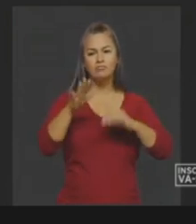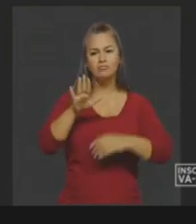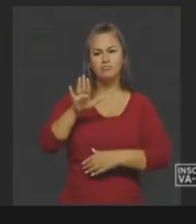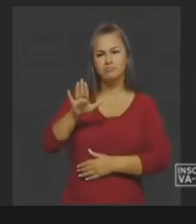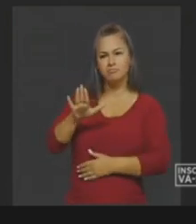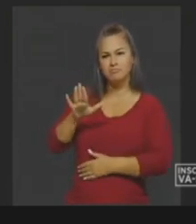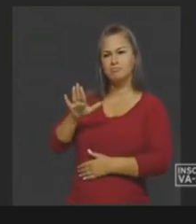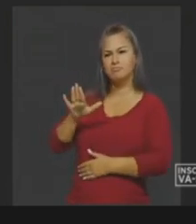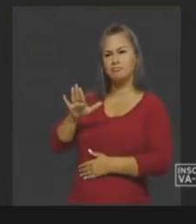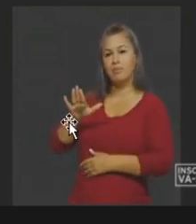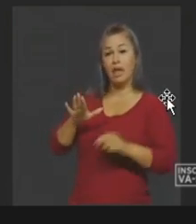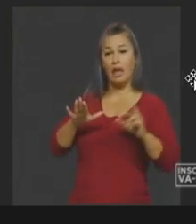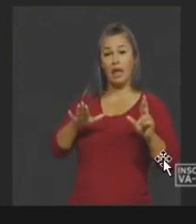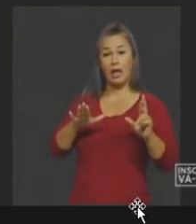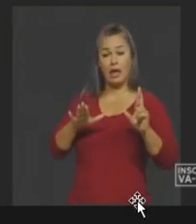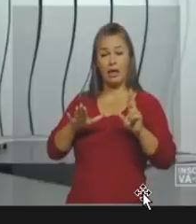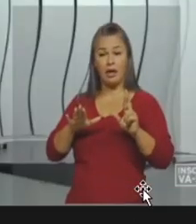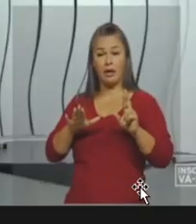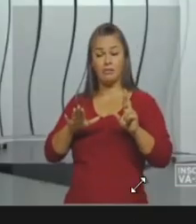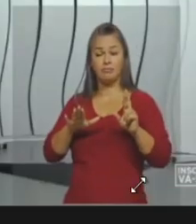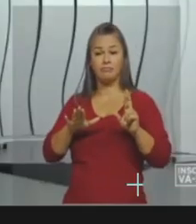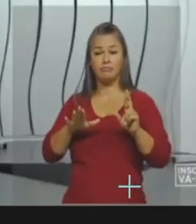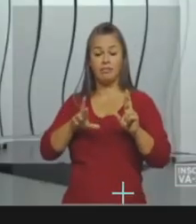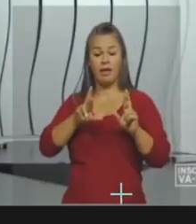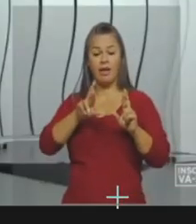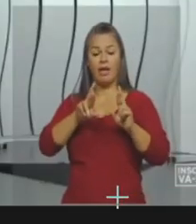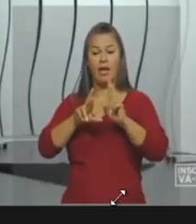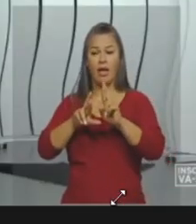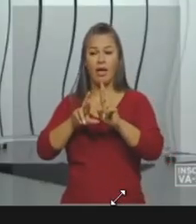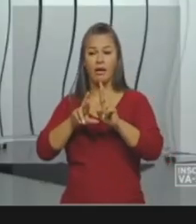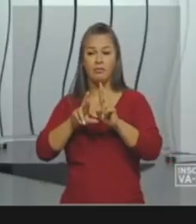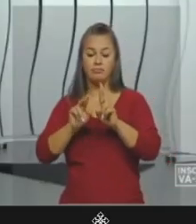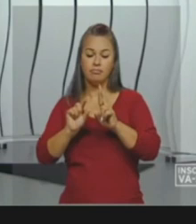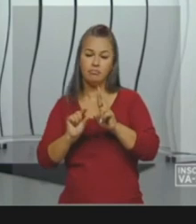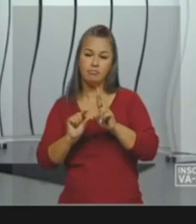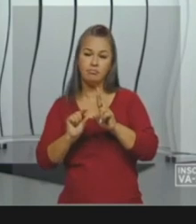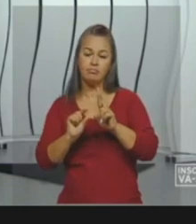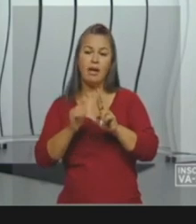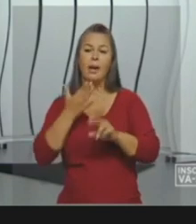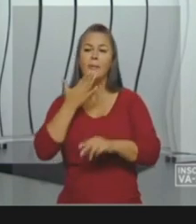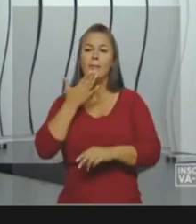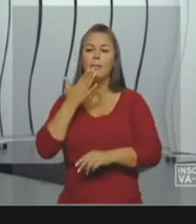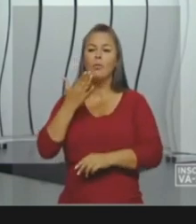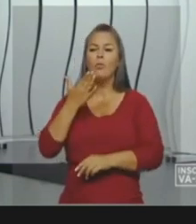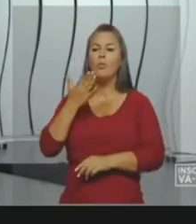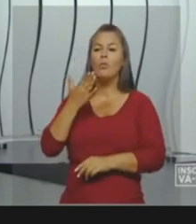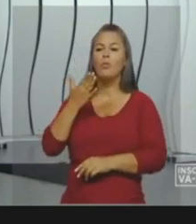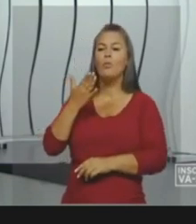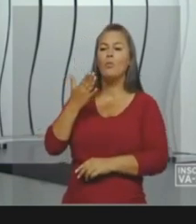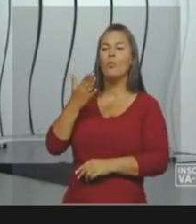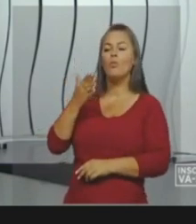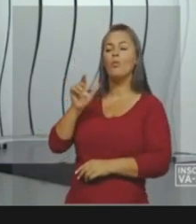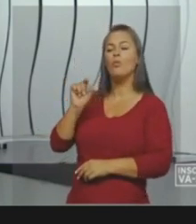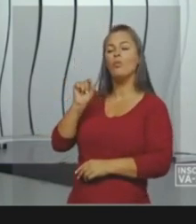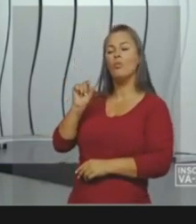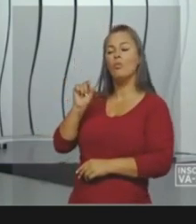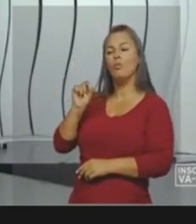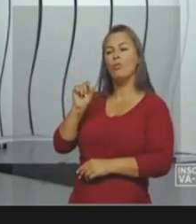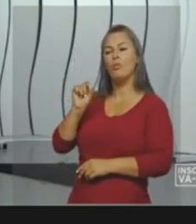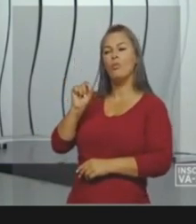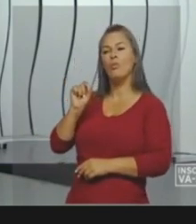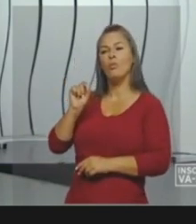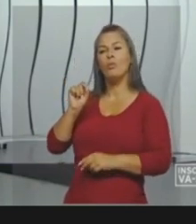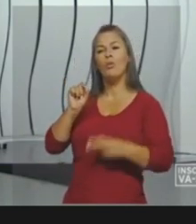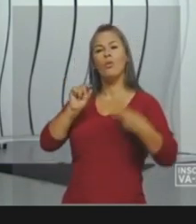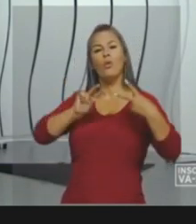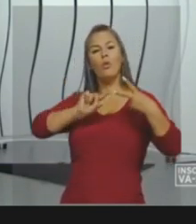para o sistema RH também. Mas e os genes, né, que codificam esse fator RH? A gente vai representar aí usando